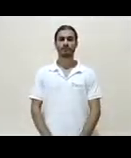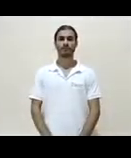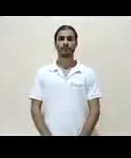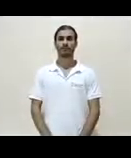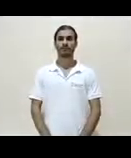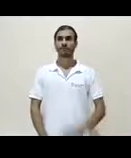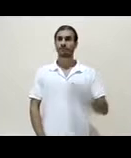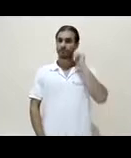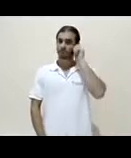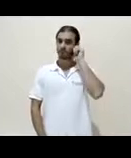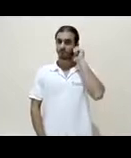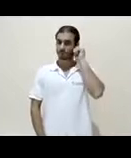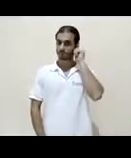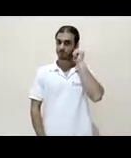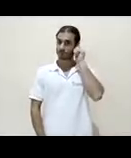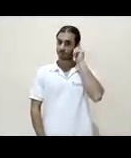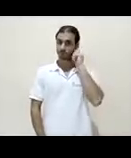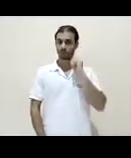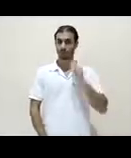Agora que você colocou em tela cheia,